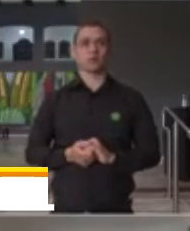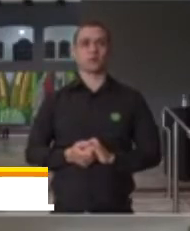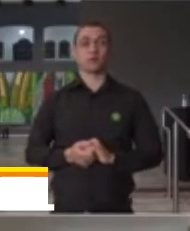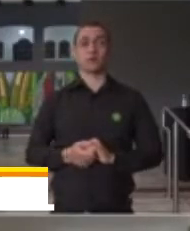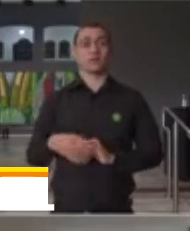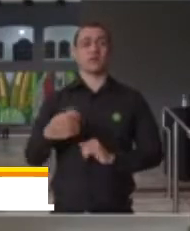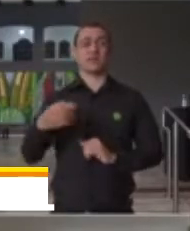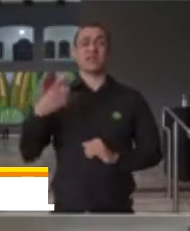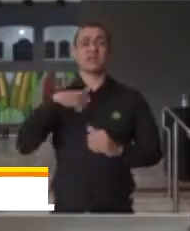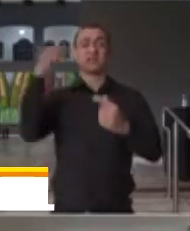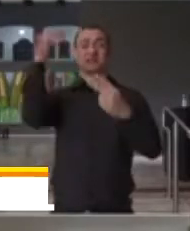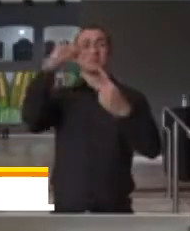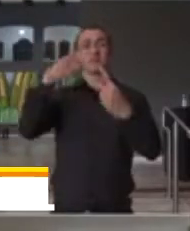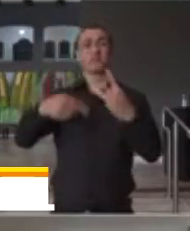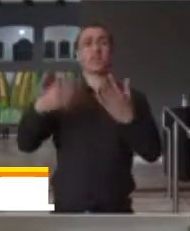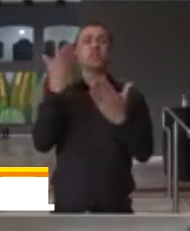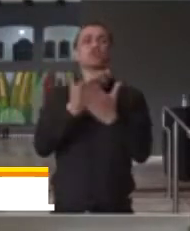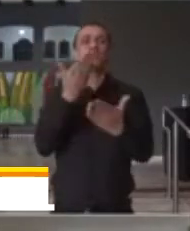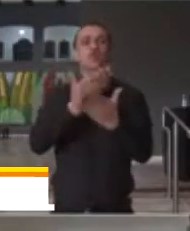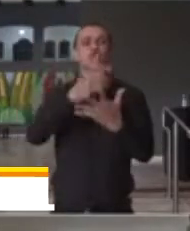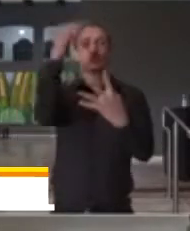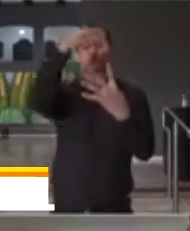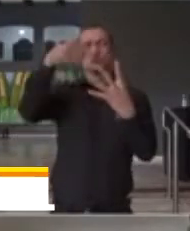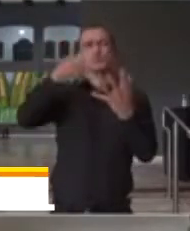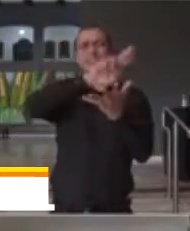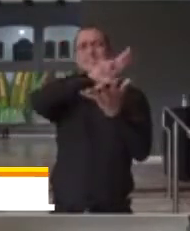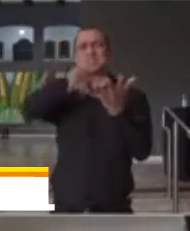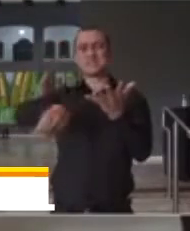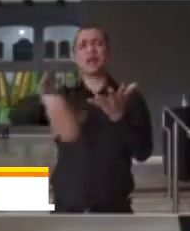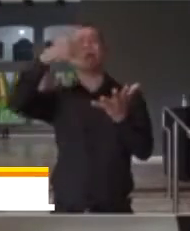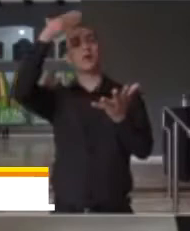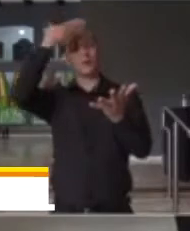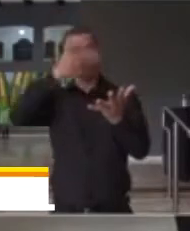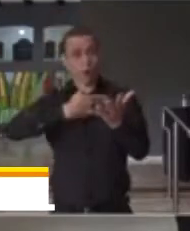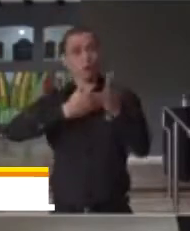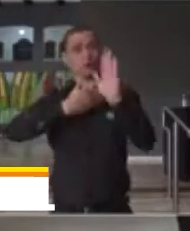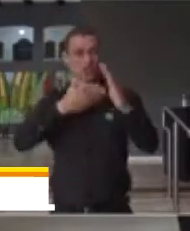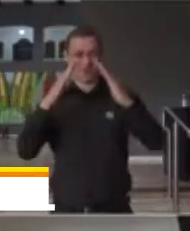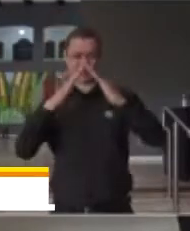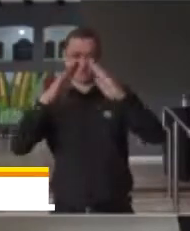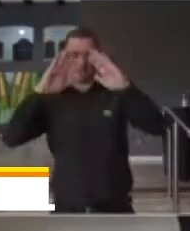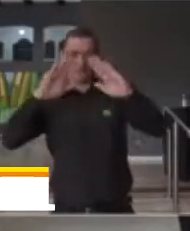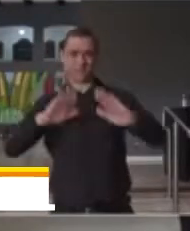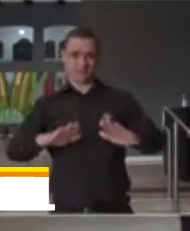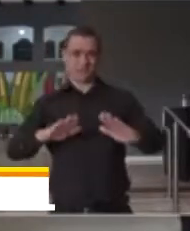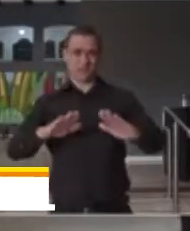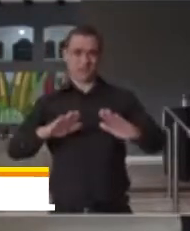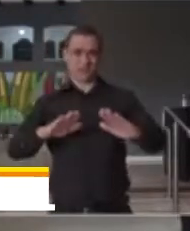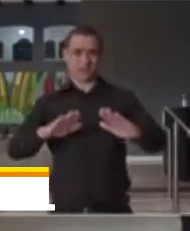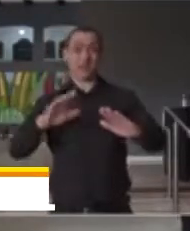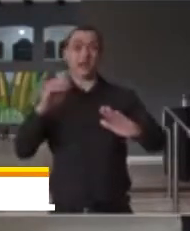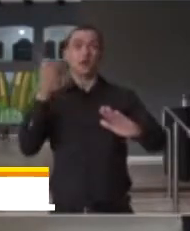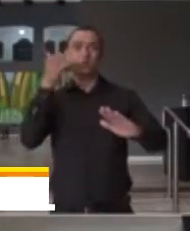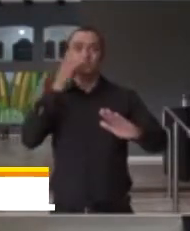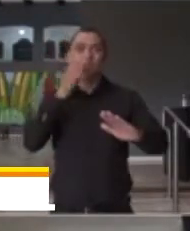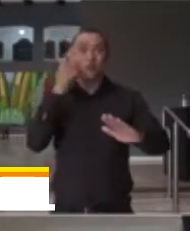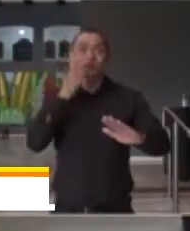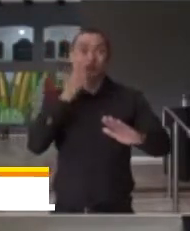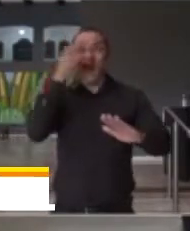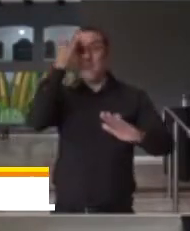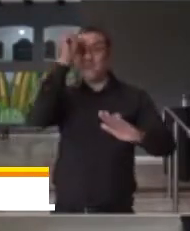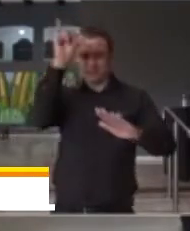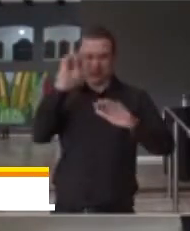já são vários os estudos que mostram como a quarentena evita